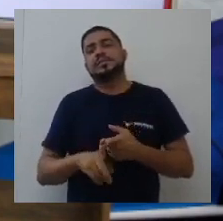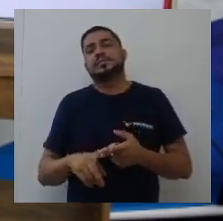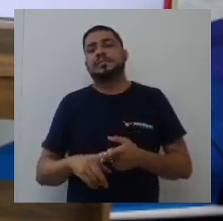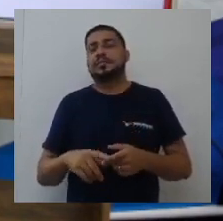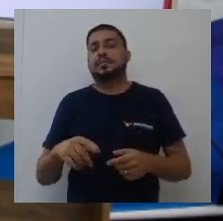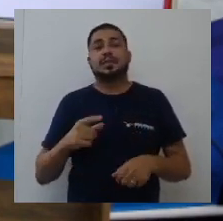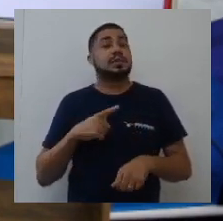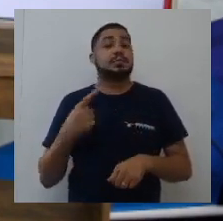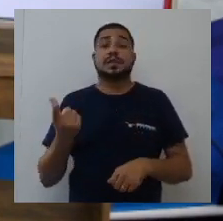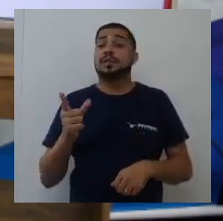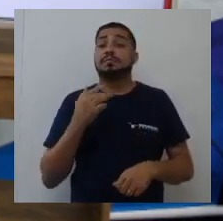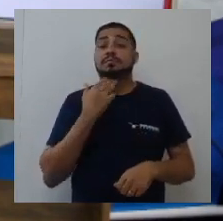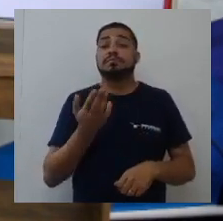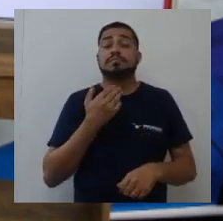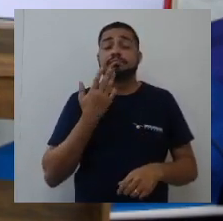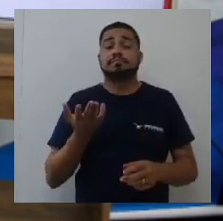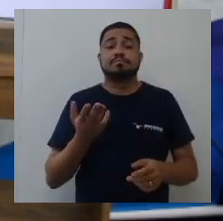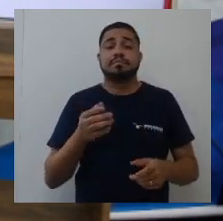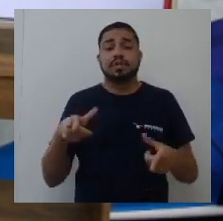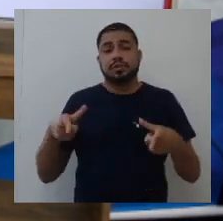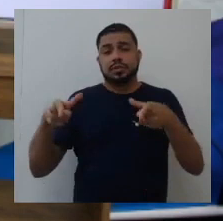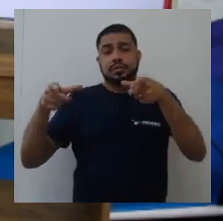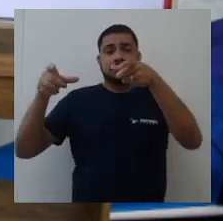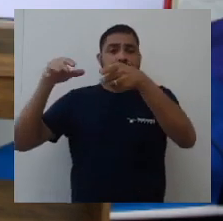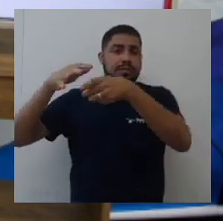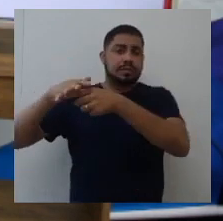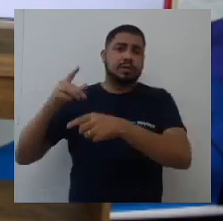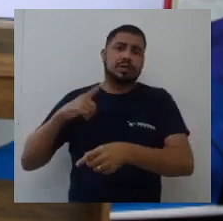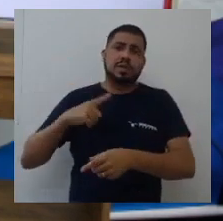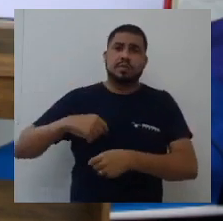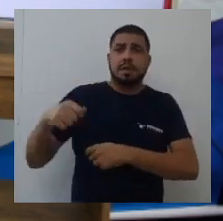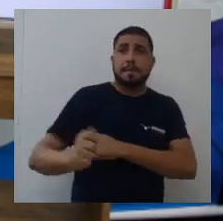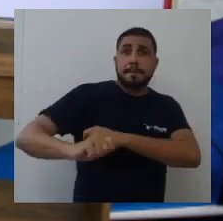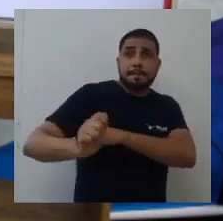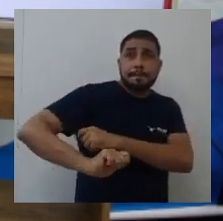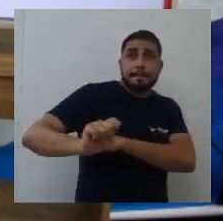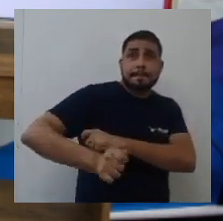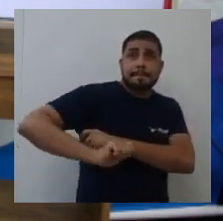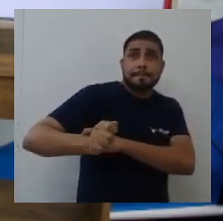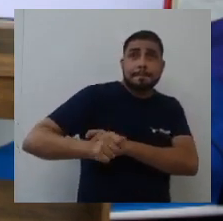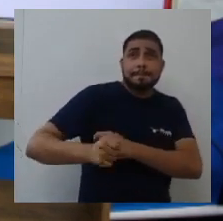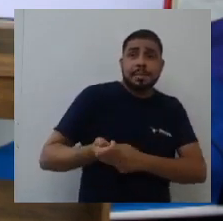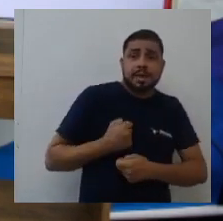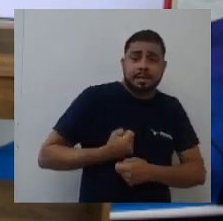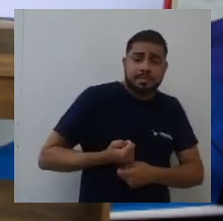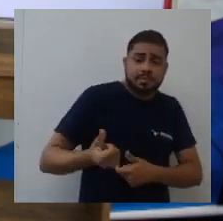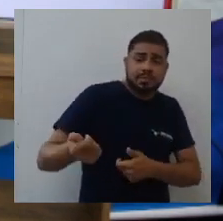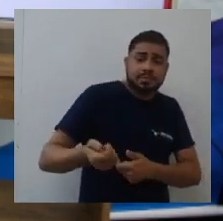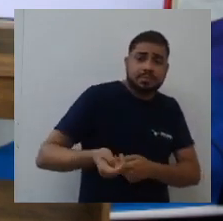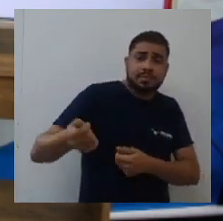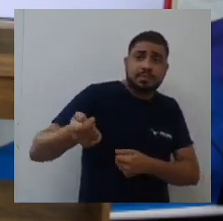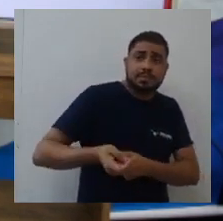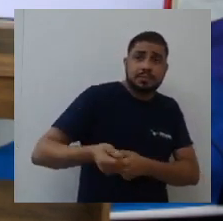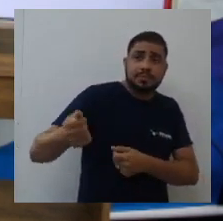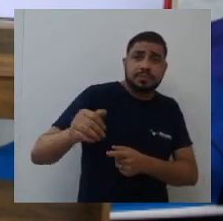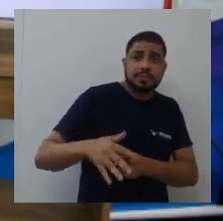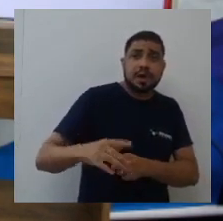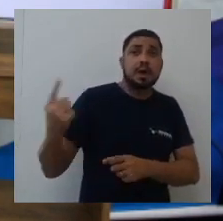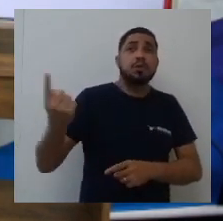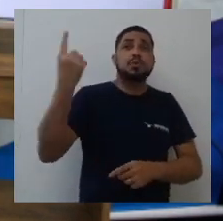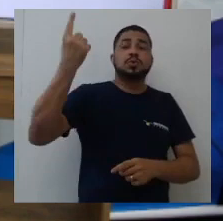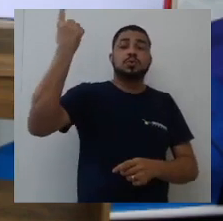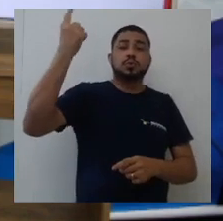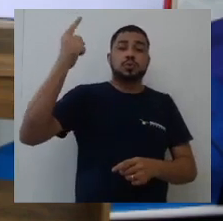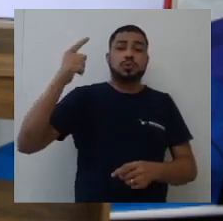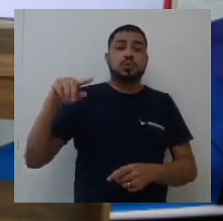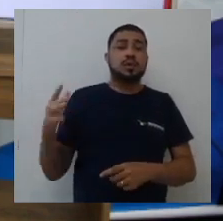eu não tenho drone, vamos supor que eu não tenha drone, eu tenho uma pipa. Eu tenho pipa e vou descair aquela minha linha. A altura da pipa tem